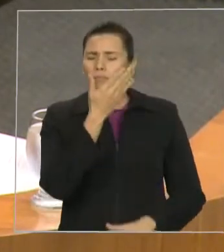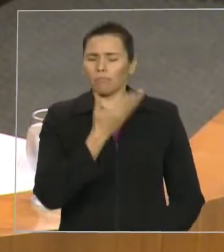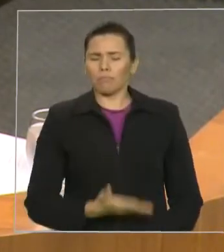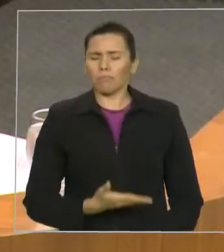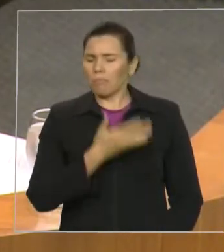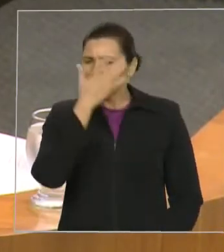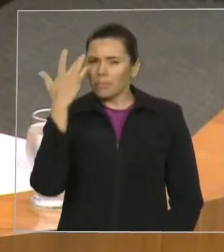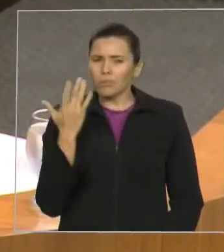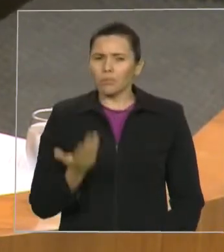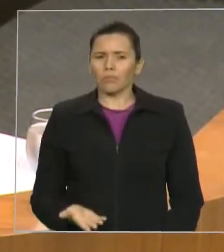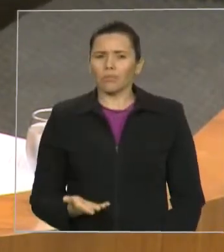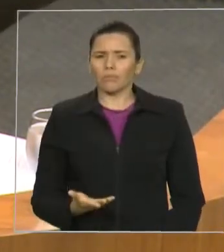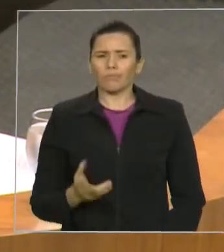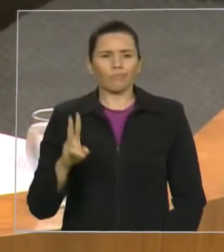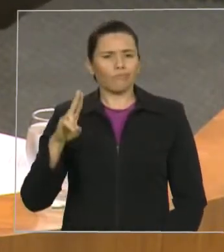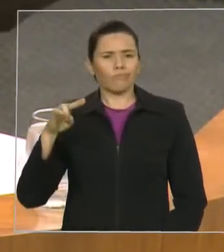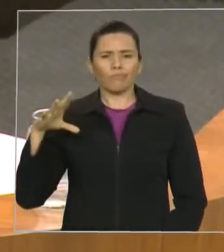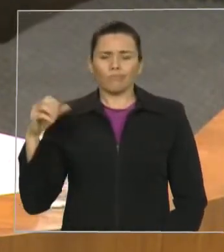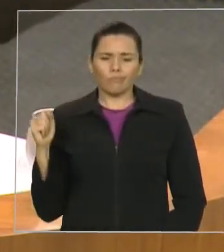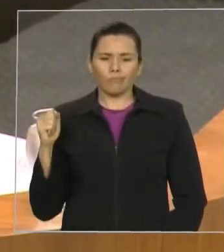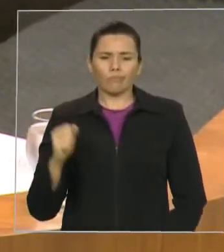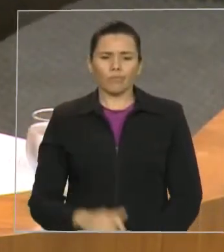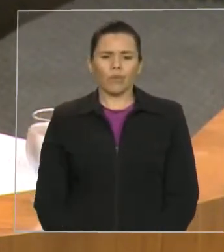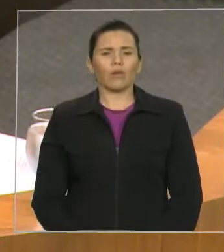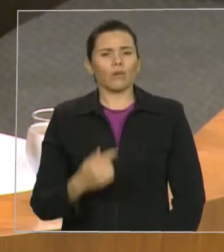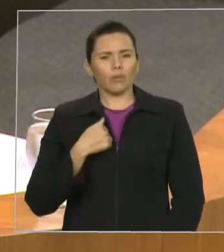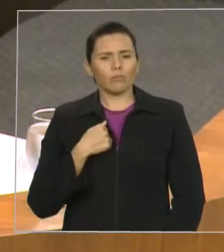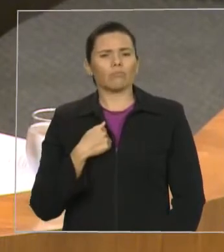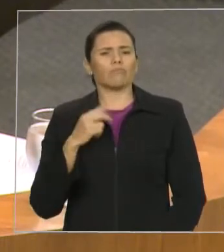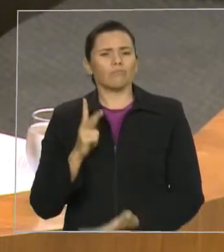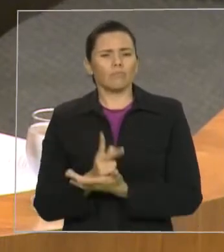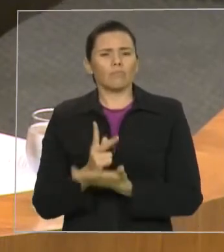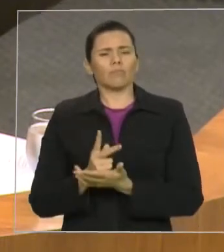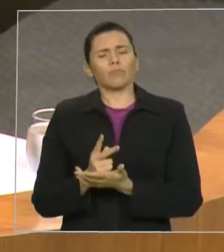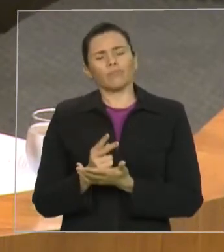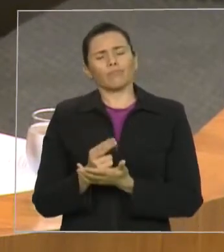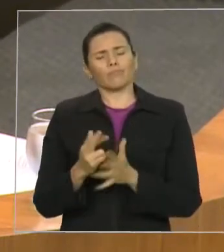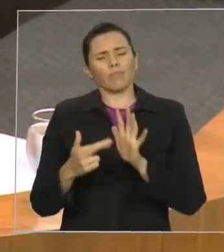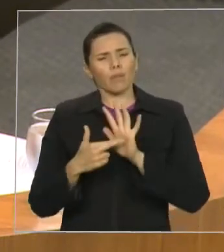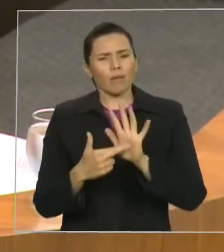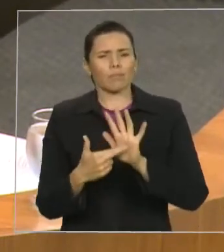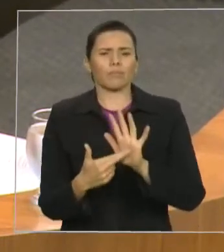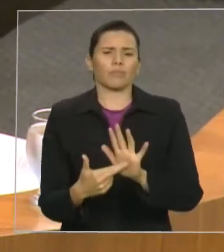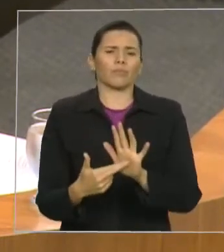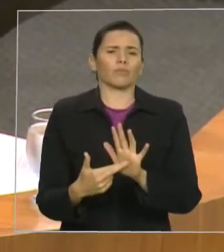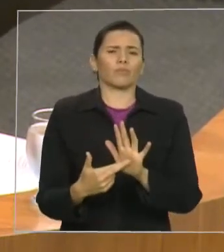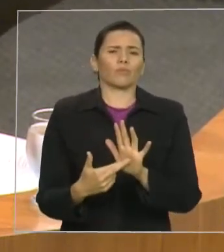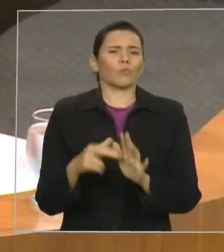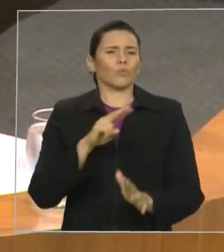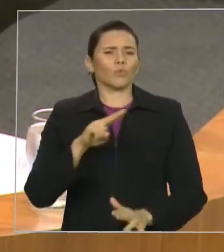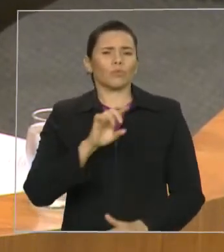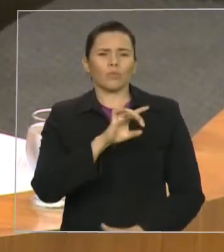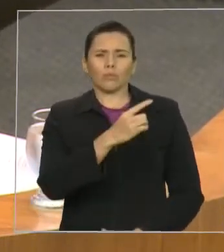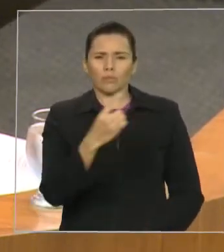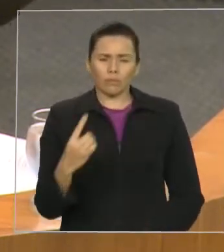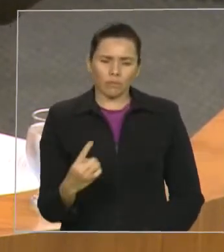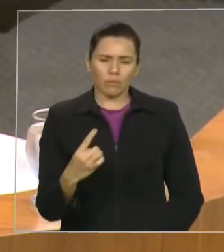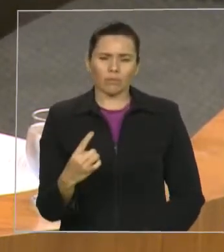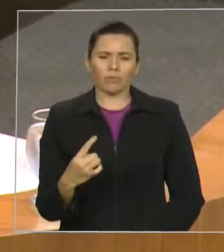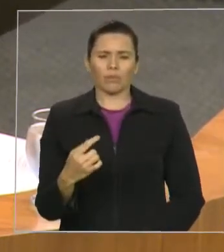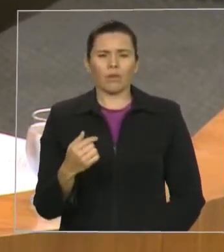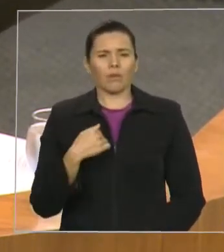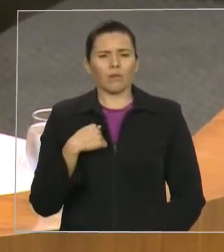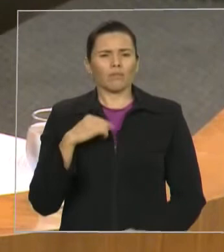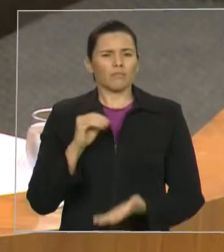vou, eu levo o nome da presidente da Assembleia, dos demais deputados. Nunca desrespeitei um deputado nesta casa,